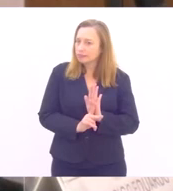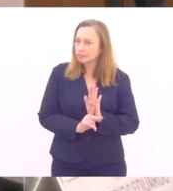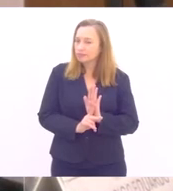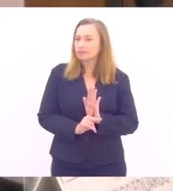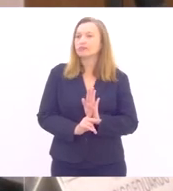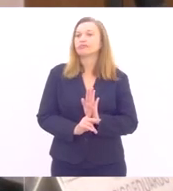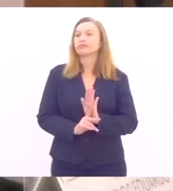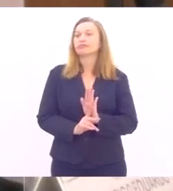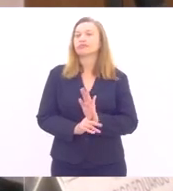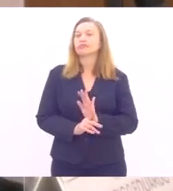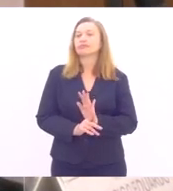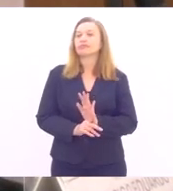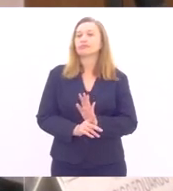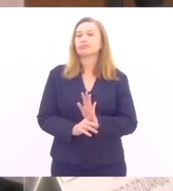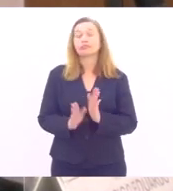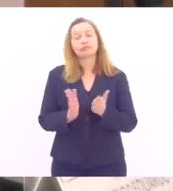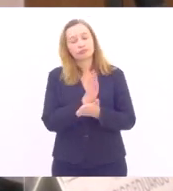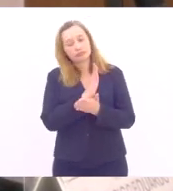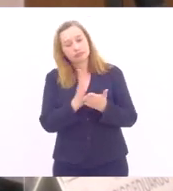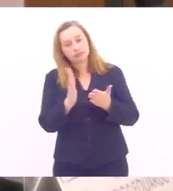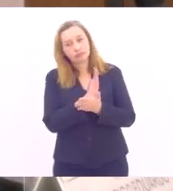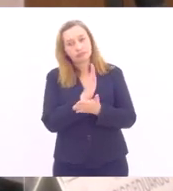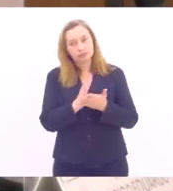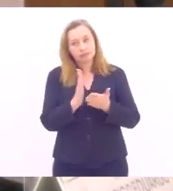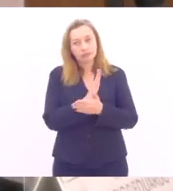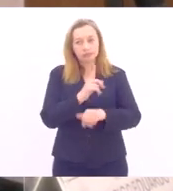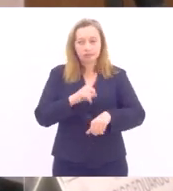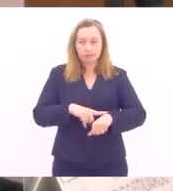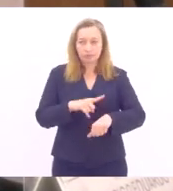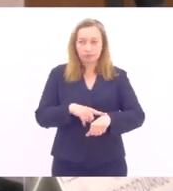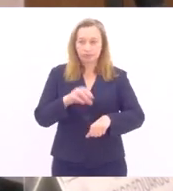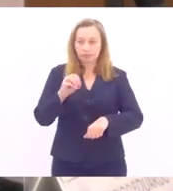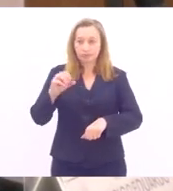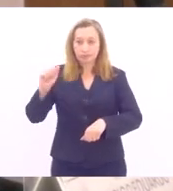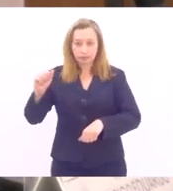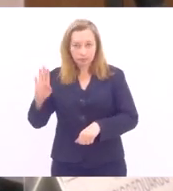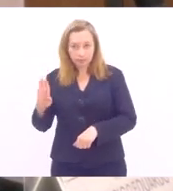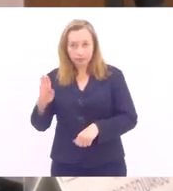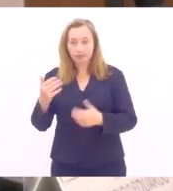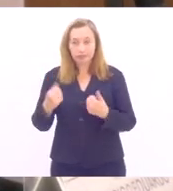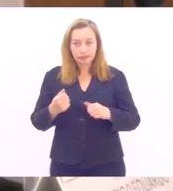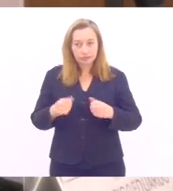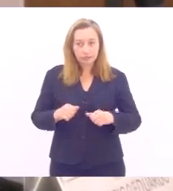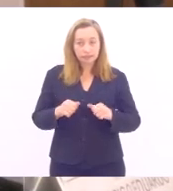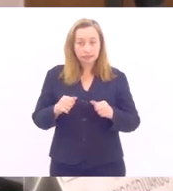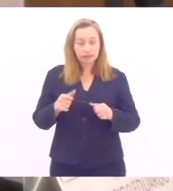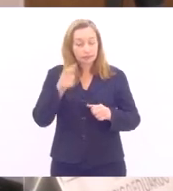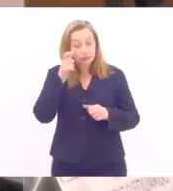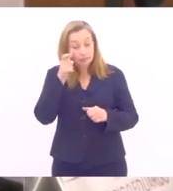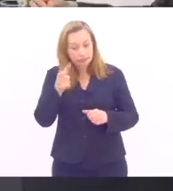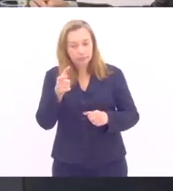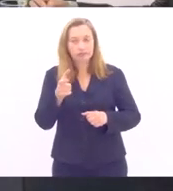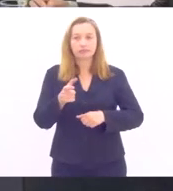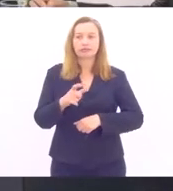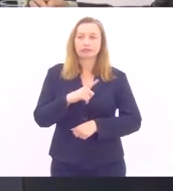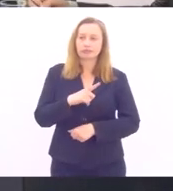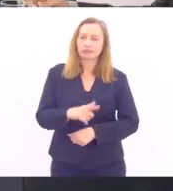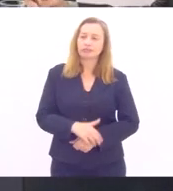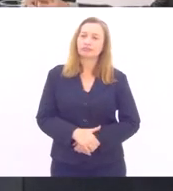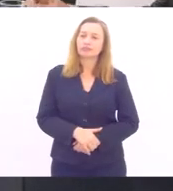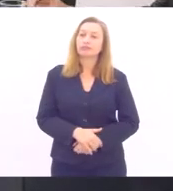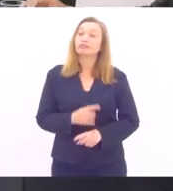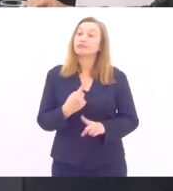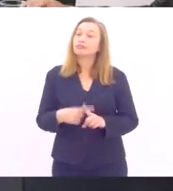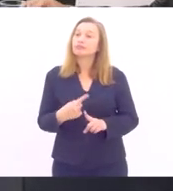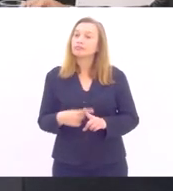à conclusão de que, em alguns pontos aqui, a OAB ela tem que divergir e tem que chamar a atenção,